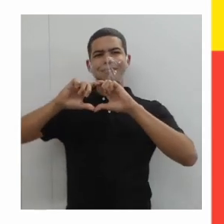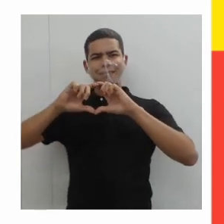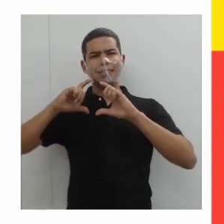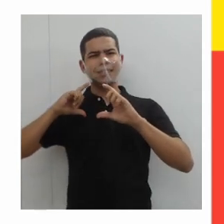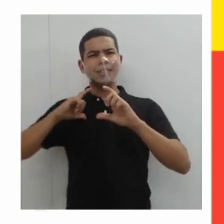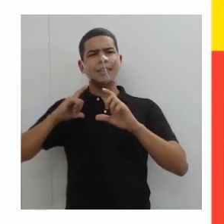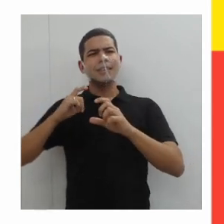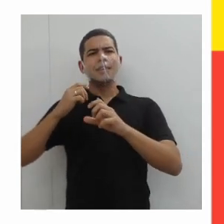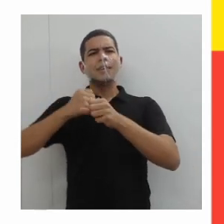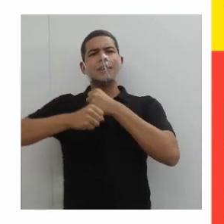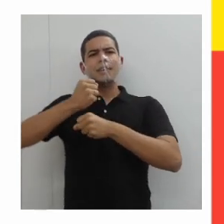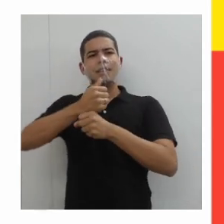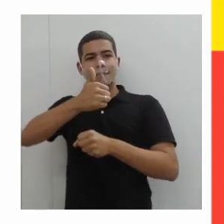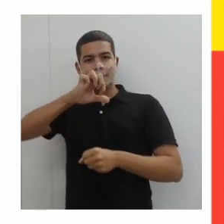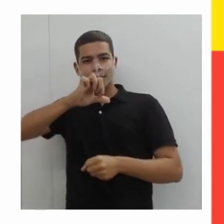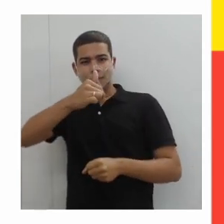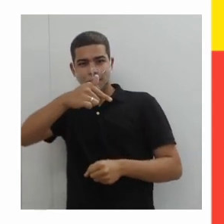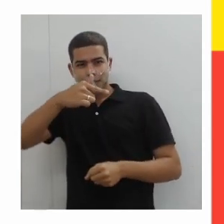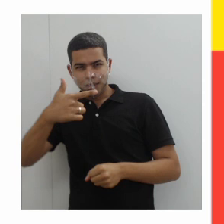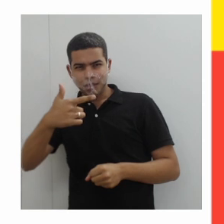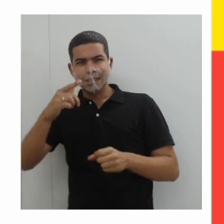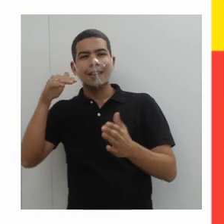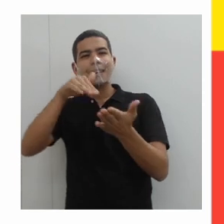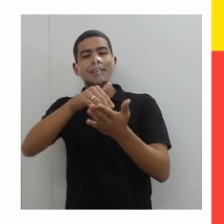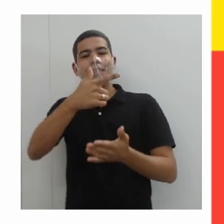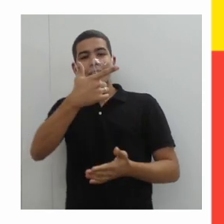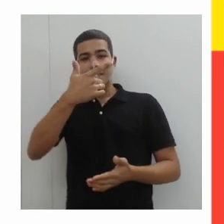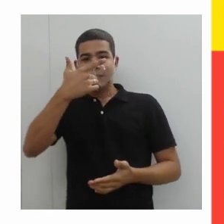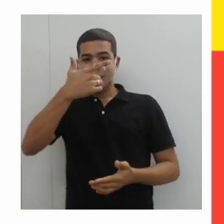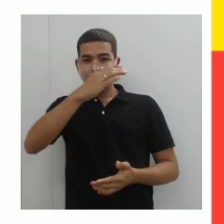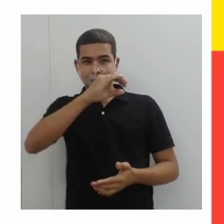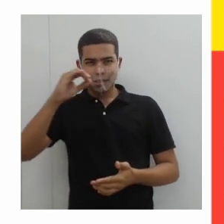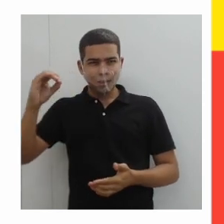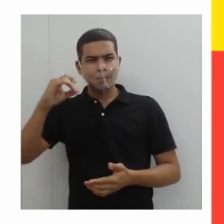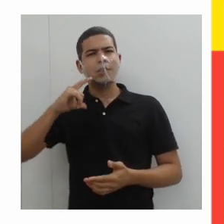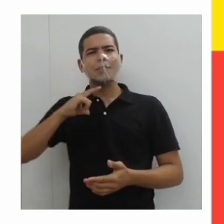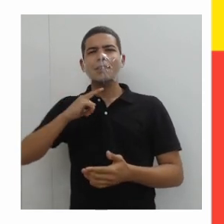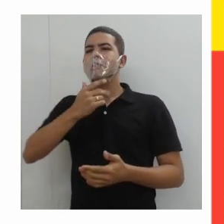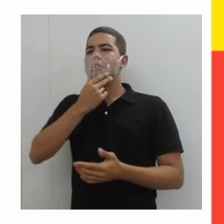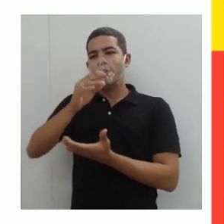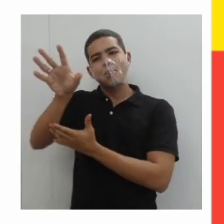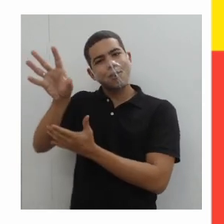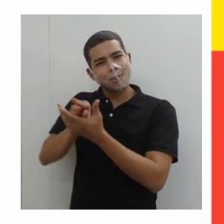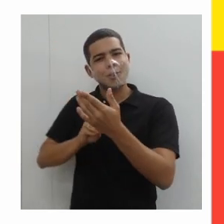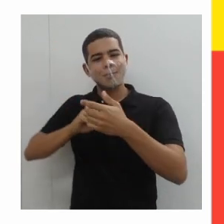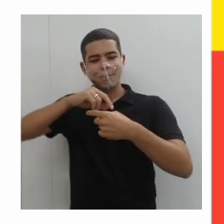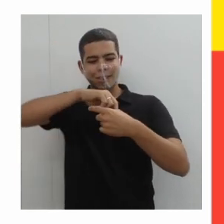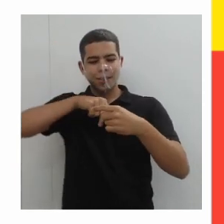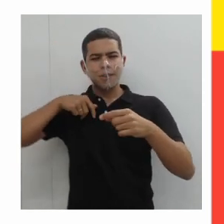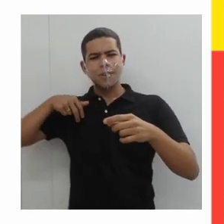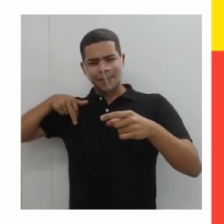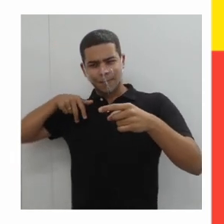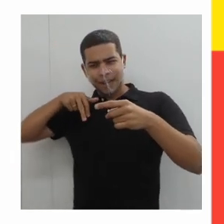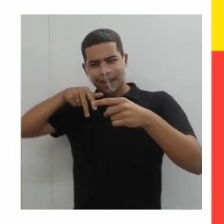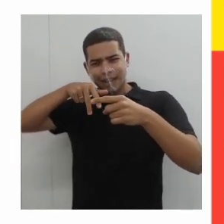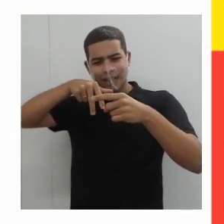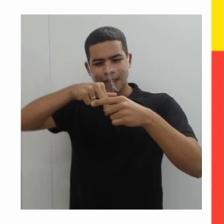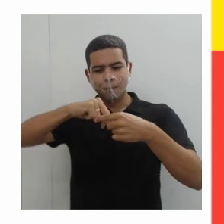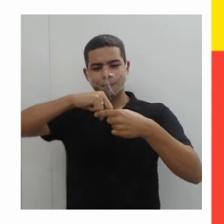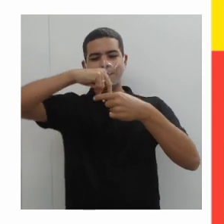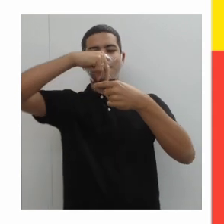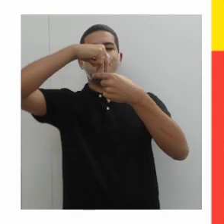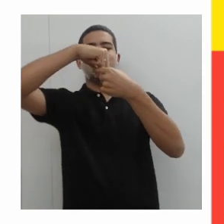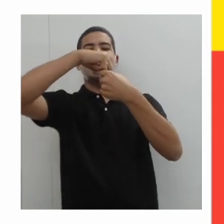2000, 34 utilizaram o salto Fosbury, ou seja, o Fosbury ele revolucionou a história